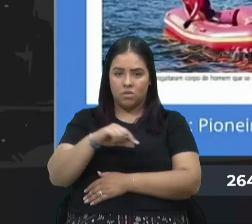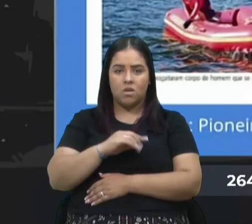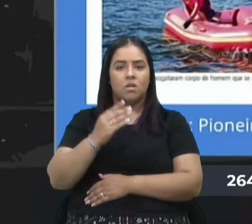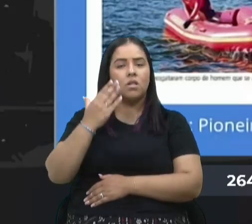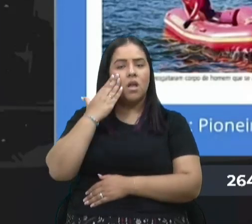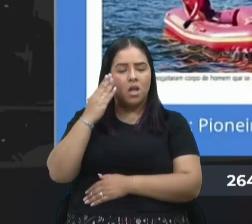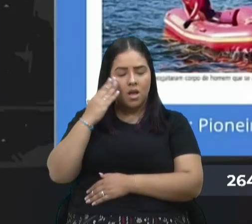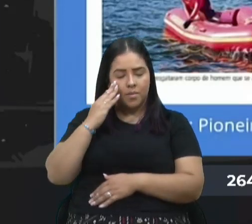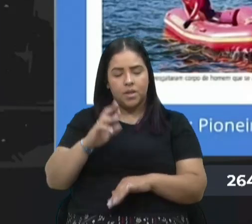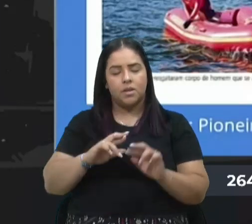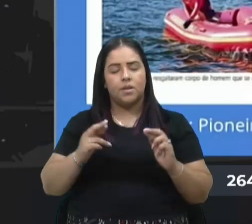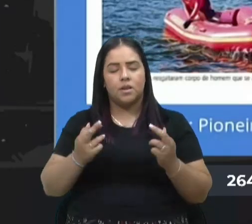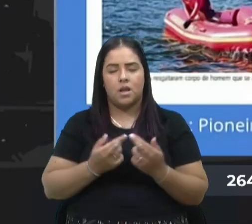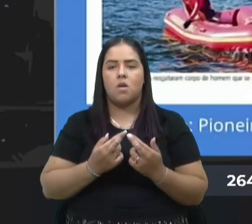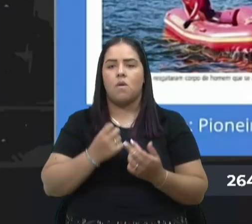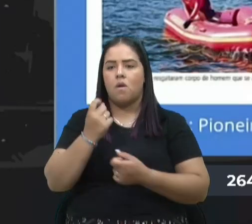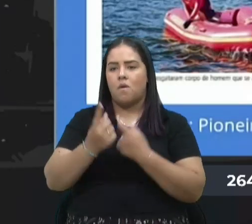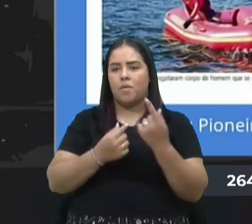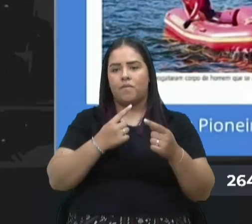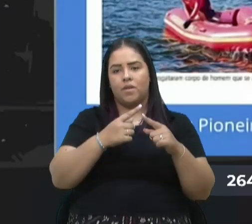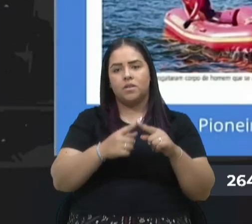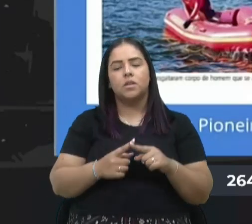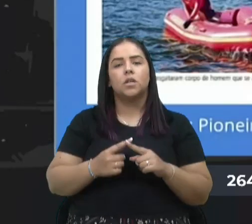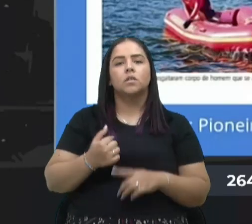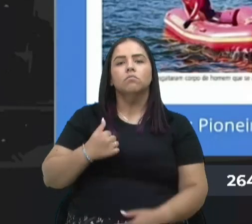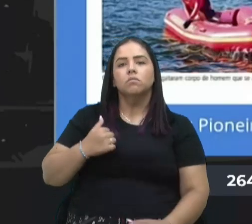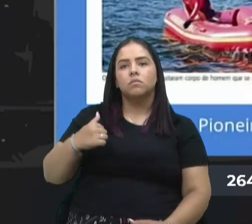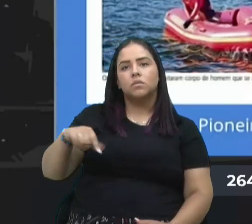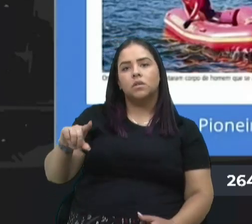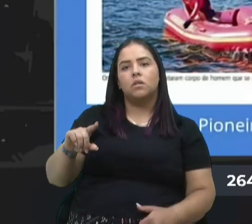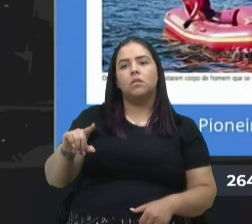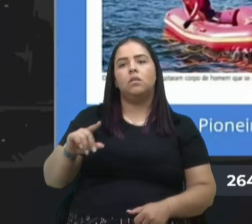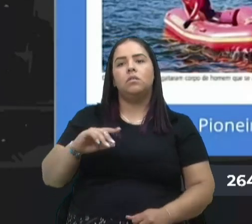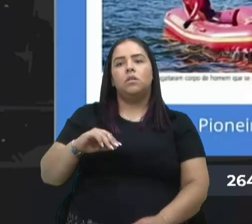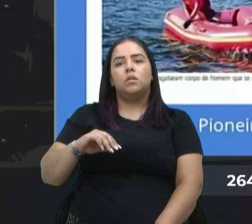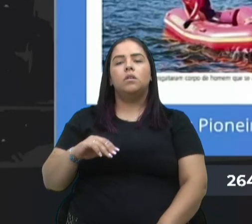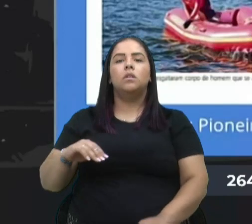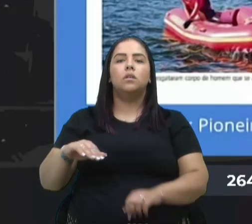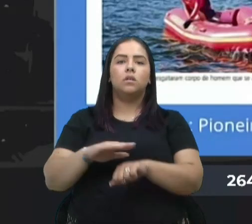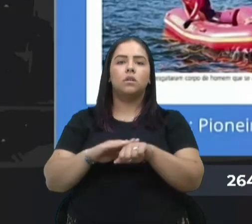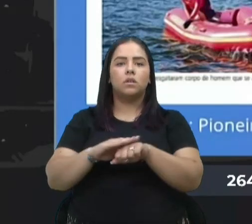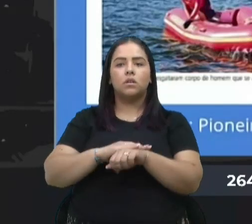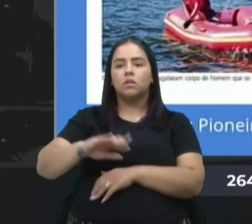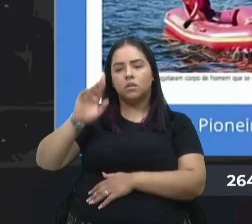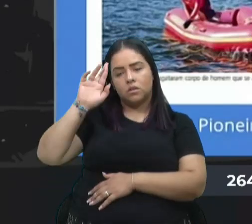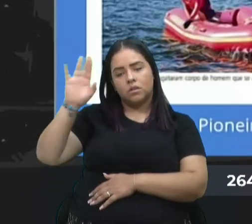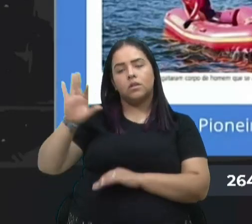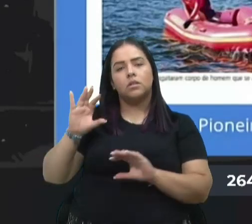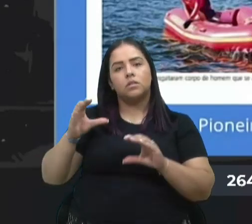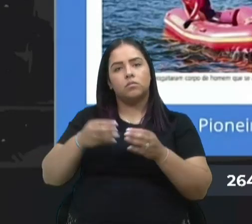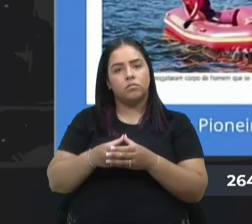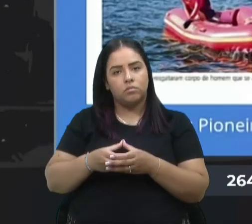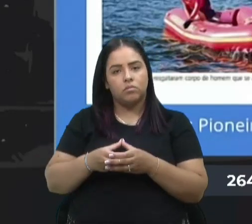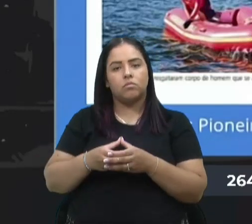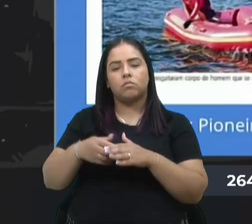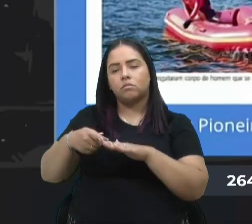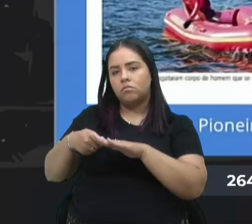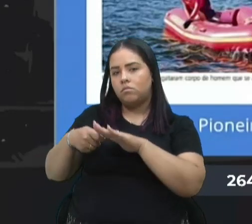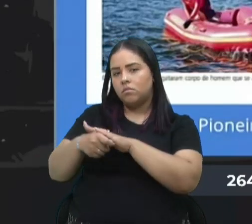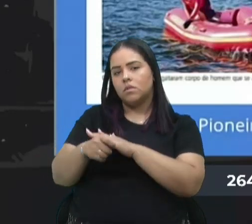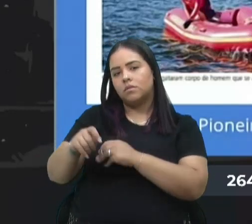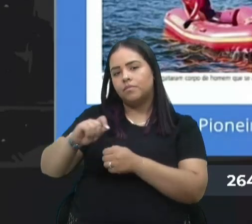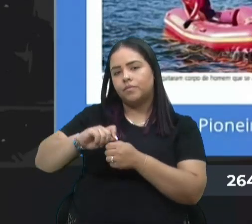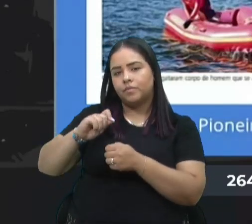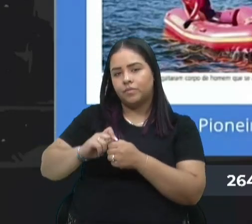também, há poucos dias atrás. Eu estive lá falando com o diretor, com a sua equipe, né? O investimento que está sendo